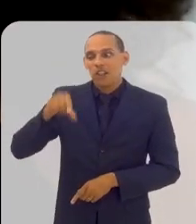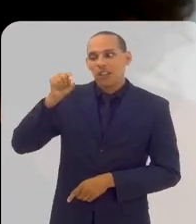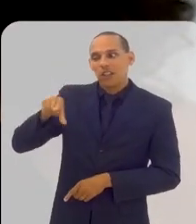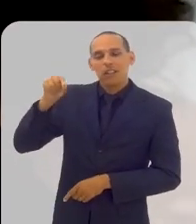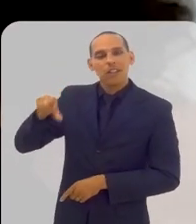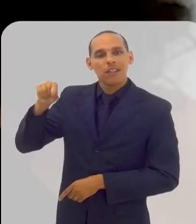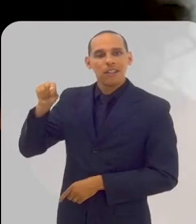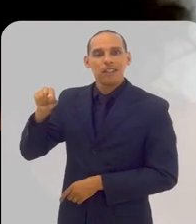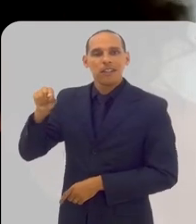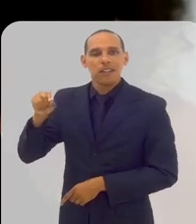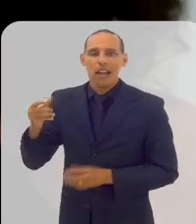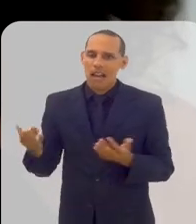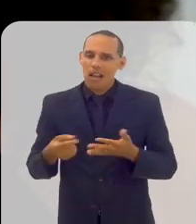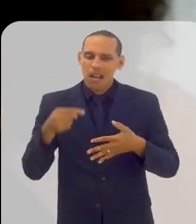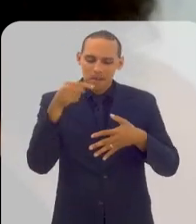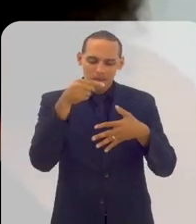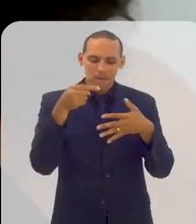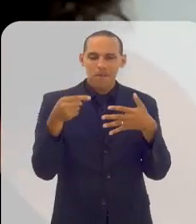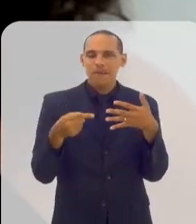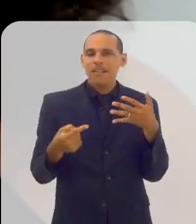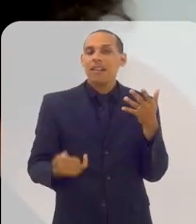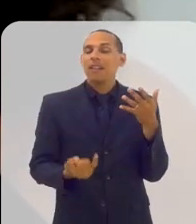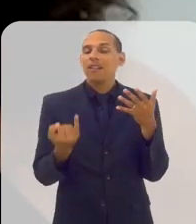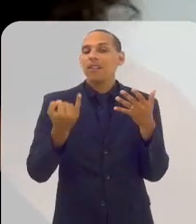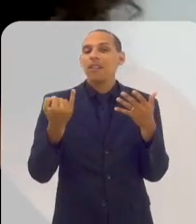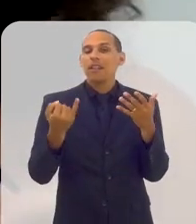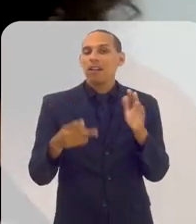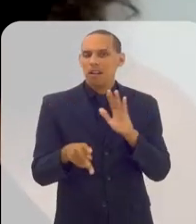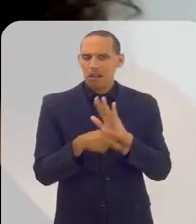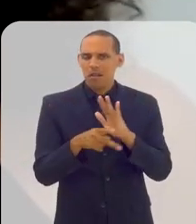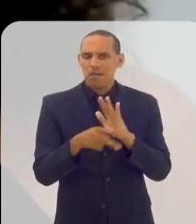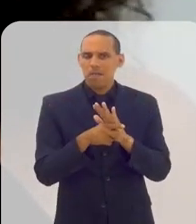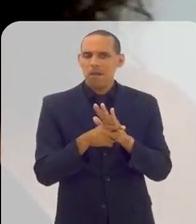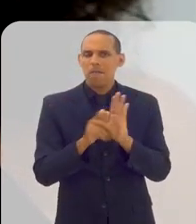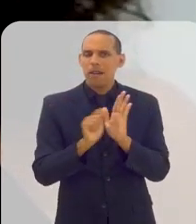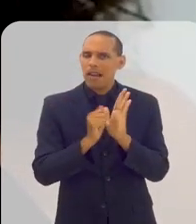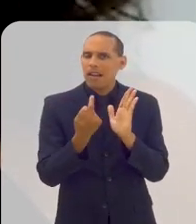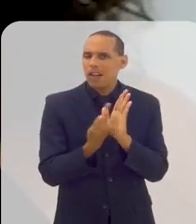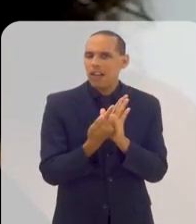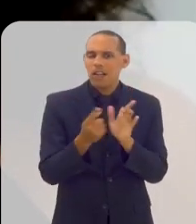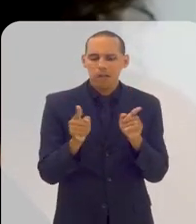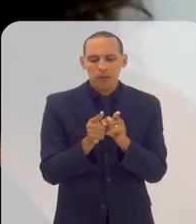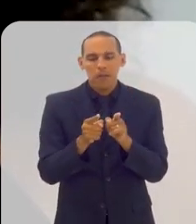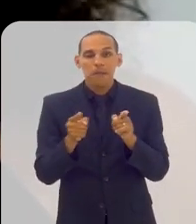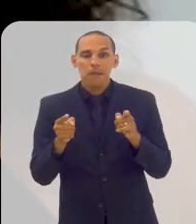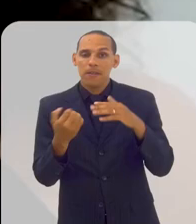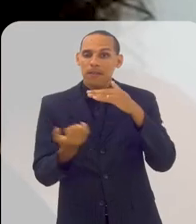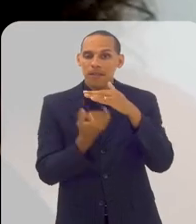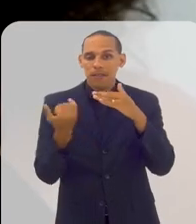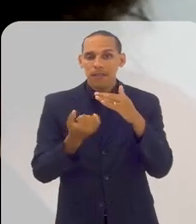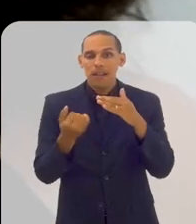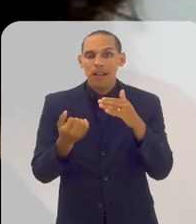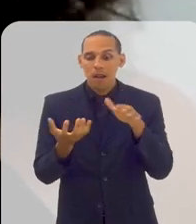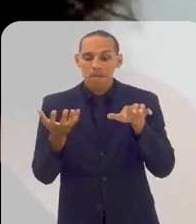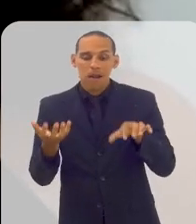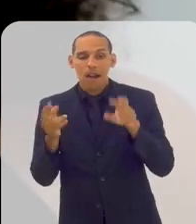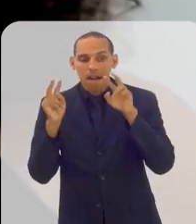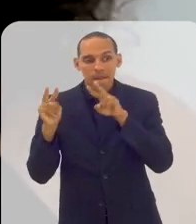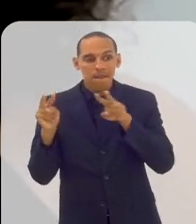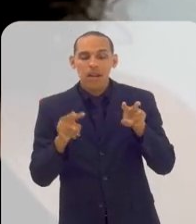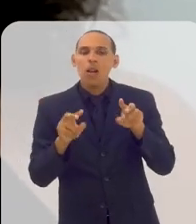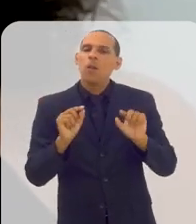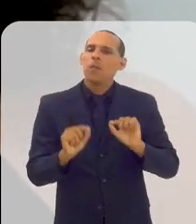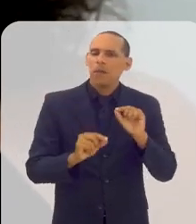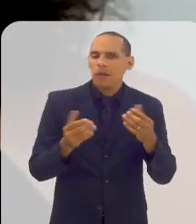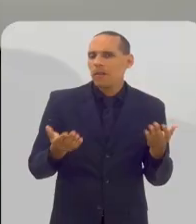deputados ele Quais são os pontos importantes na agenda da Micro pequena empresa que devem ser vistos pelo